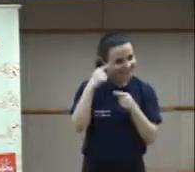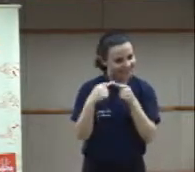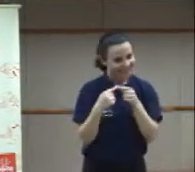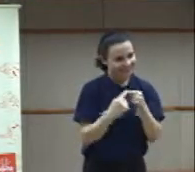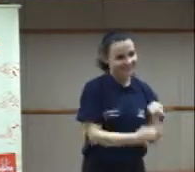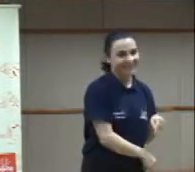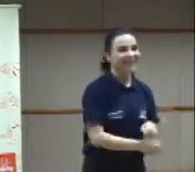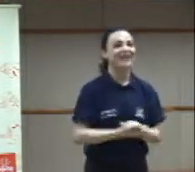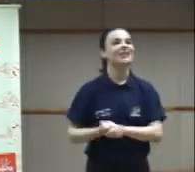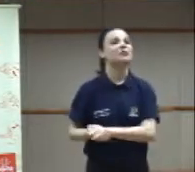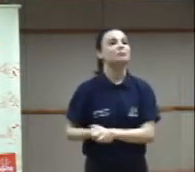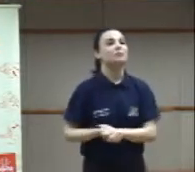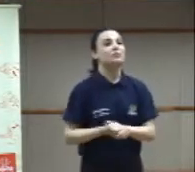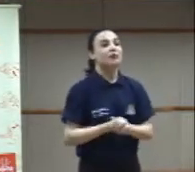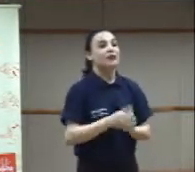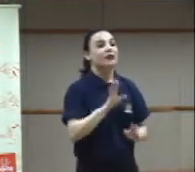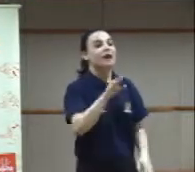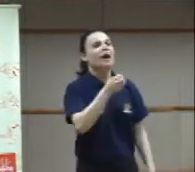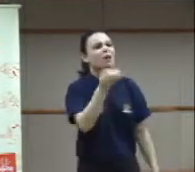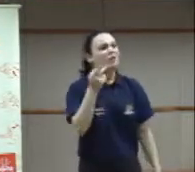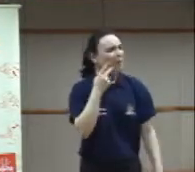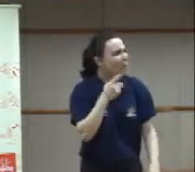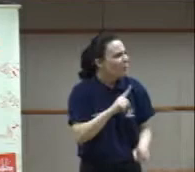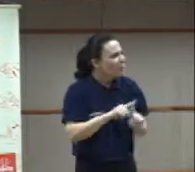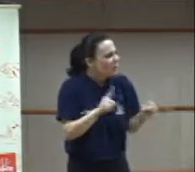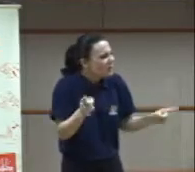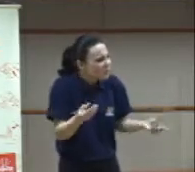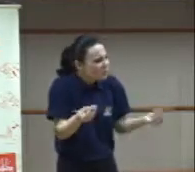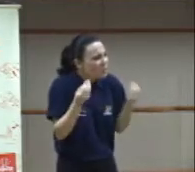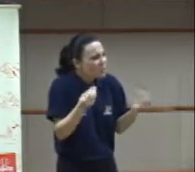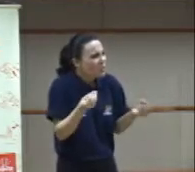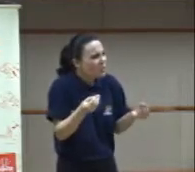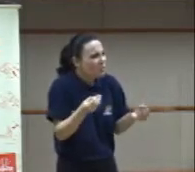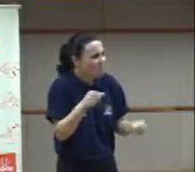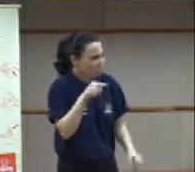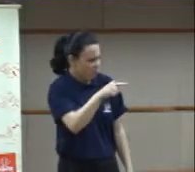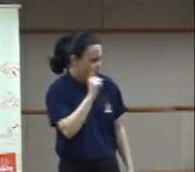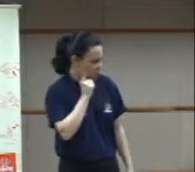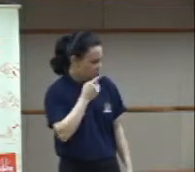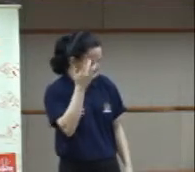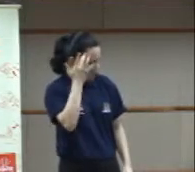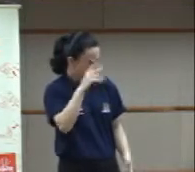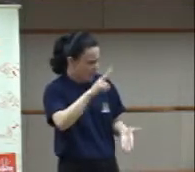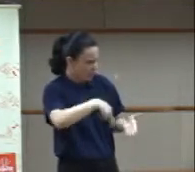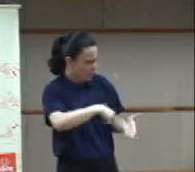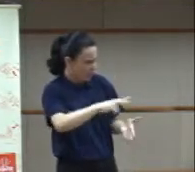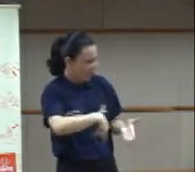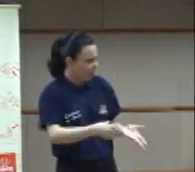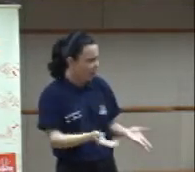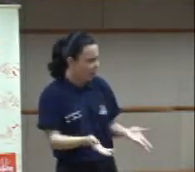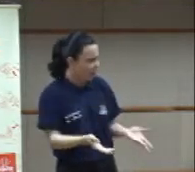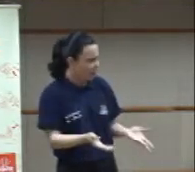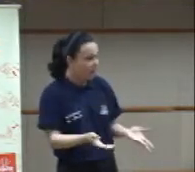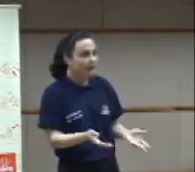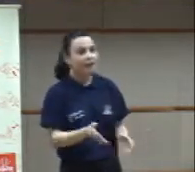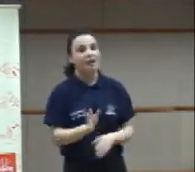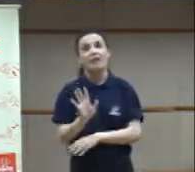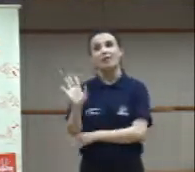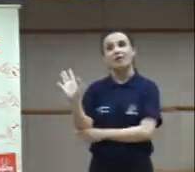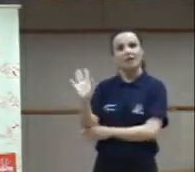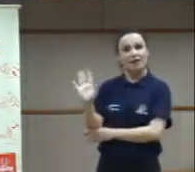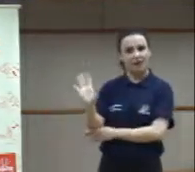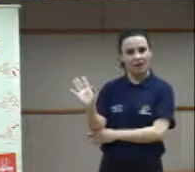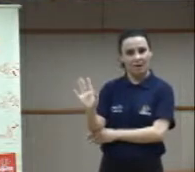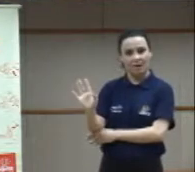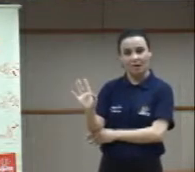que isso é muito comum, né? Vocês já devem ter ouvido isso muitas vezes. Então, a gente tem que explicar, ele sabe ler. Mas, lembre